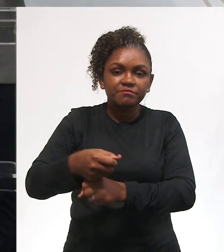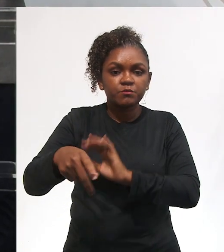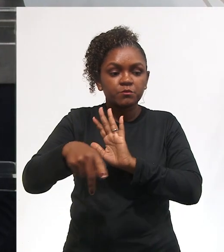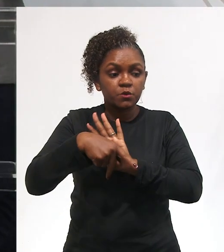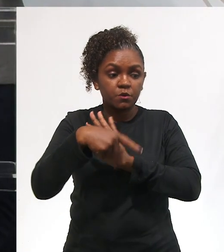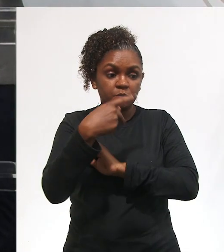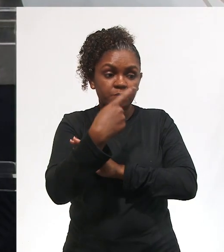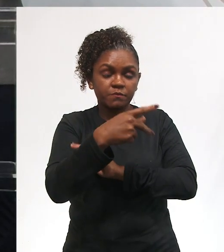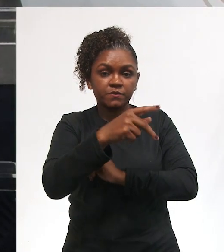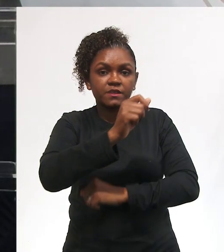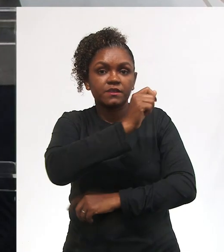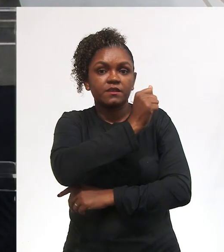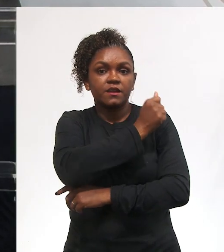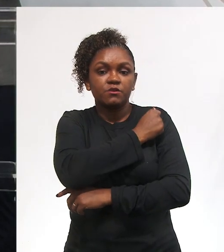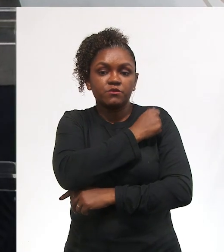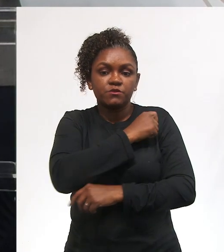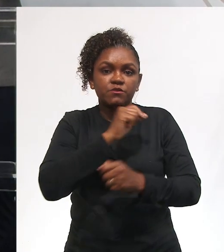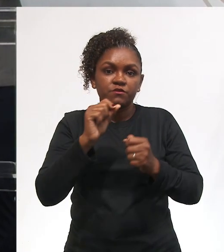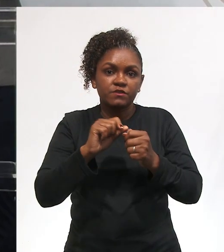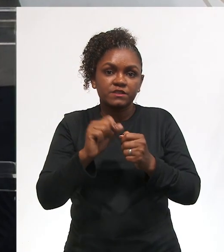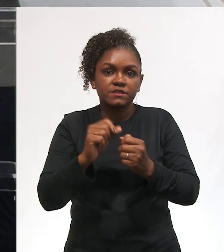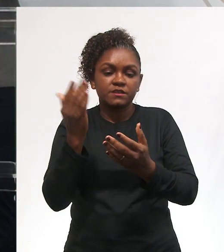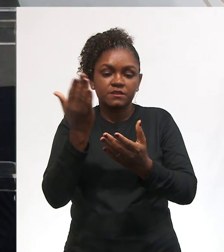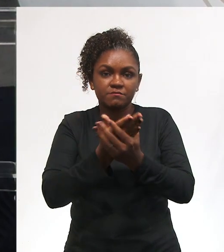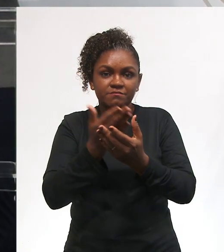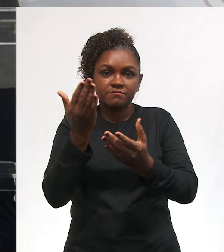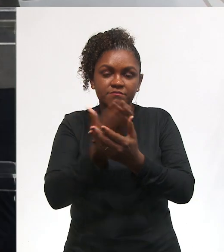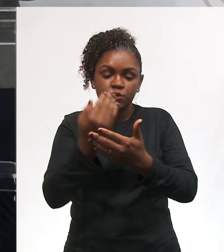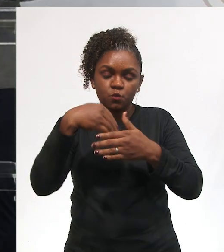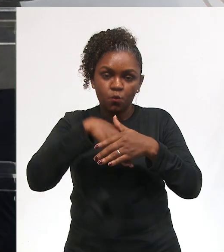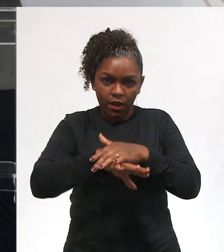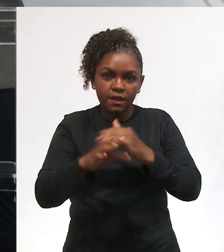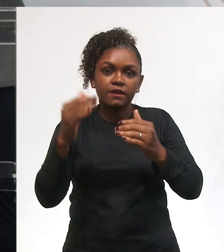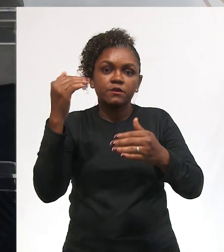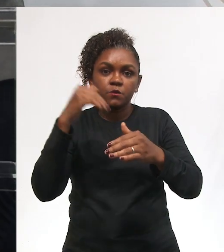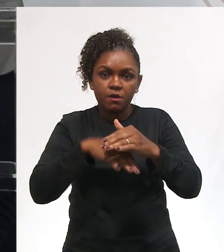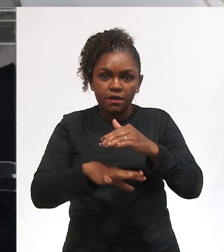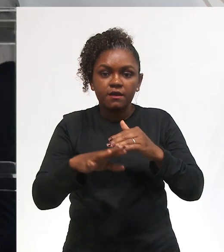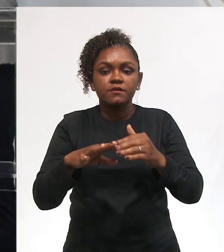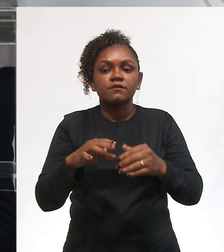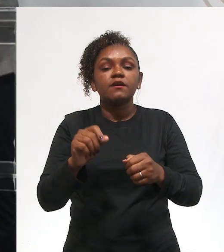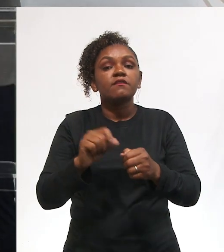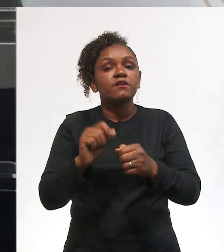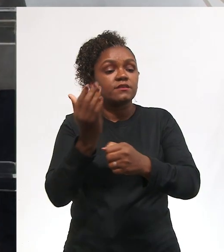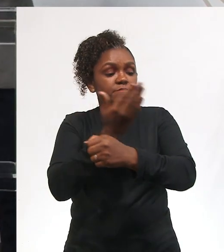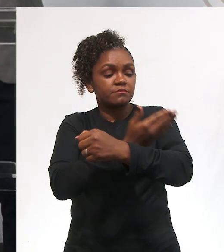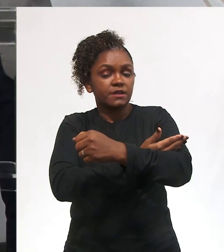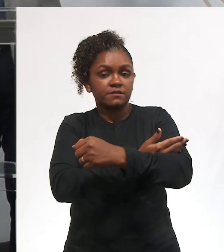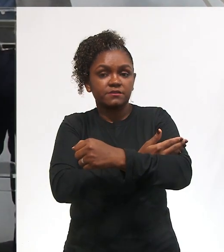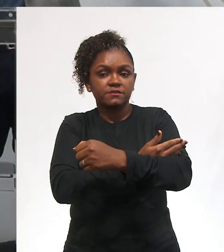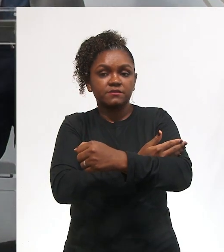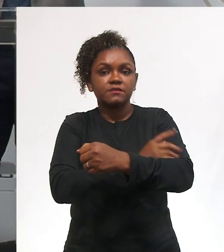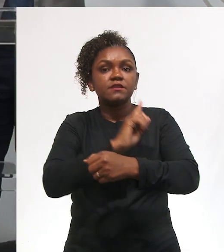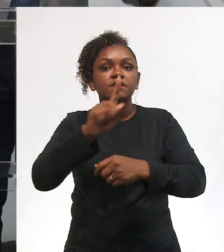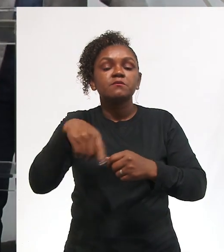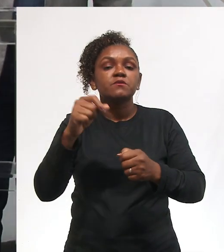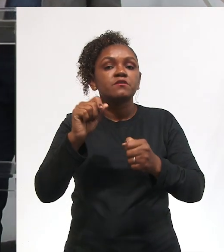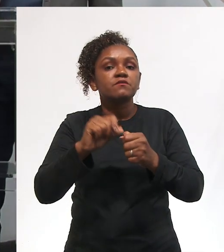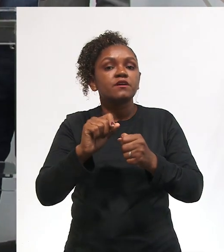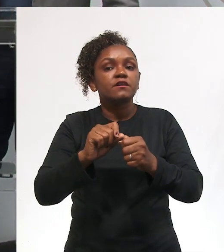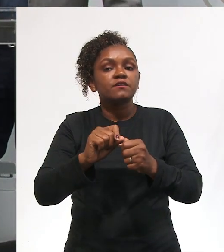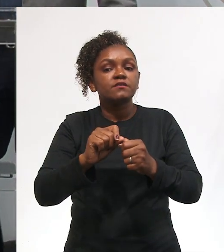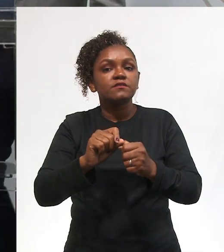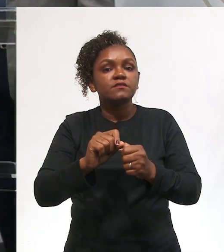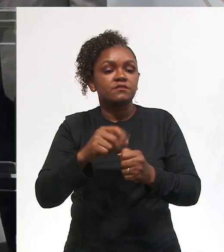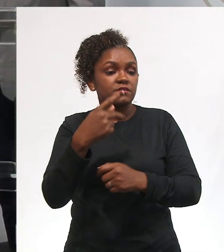vem produzindo em vários, né, momentos da sala e vai criar um portfólio aí que pode depois virar um currículo para